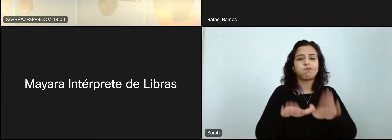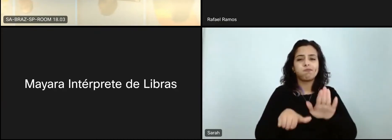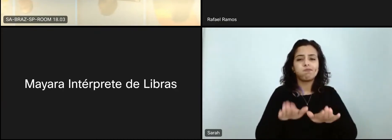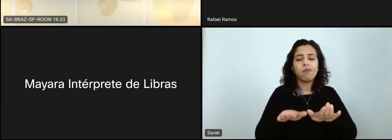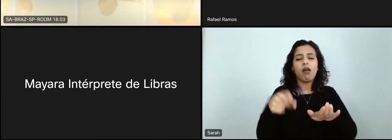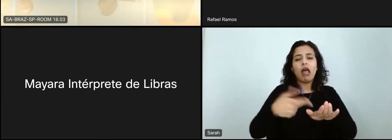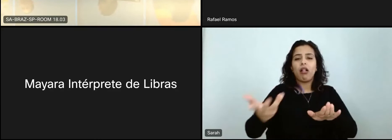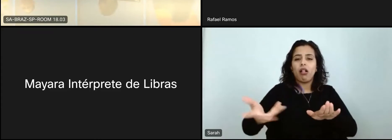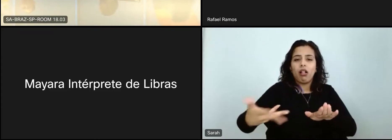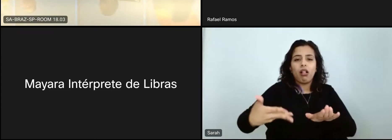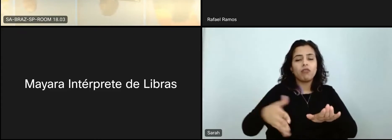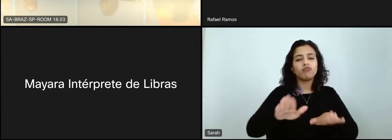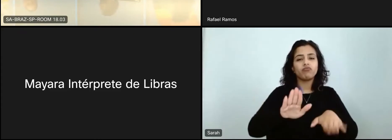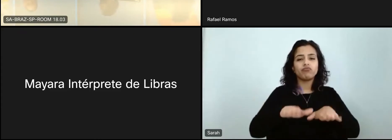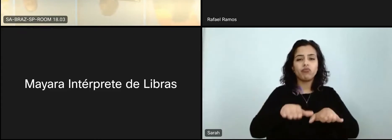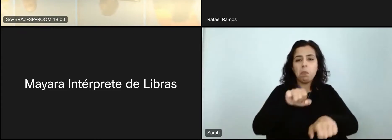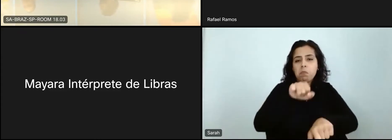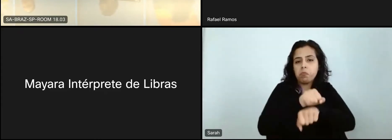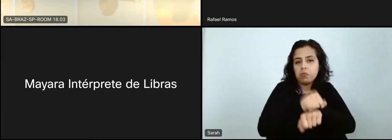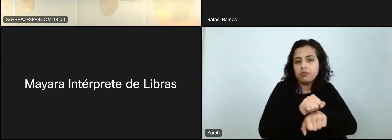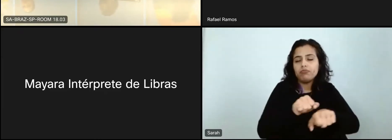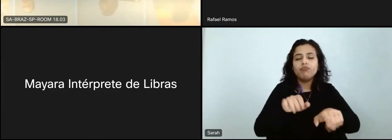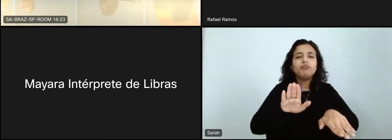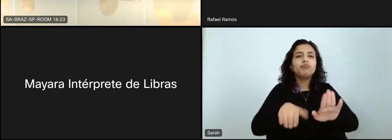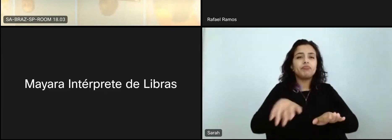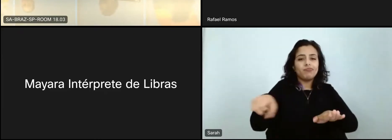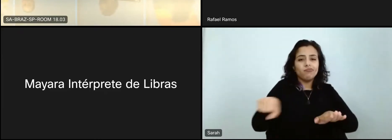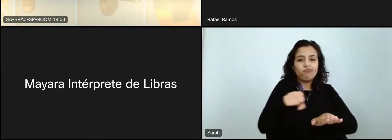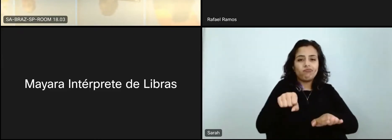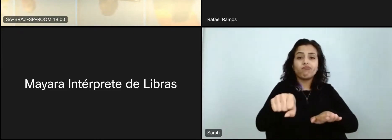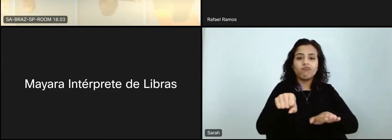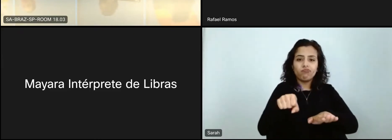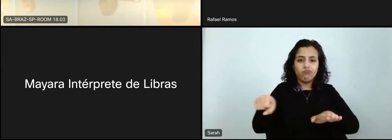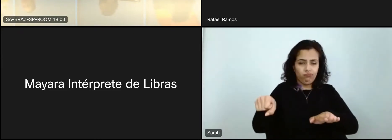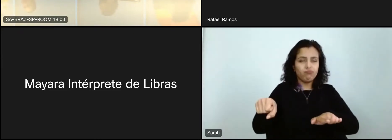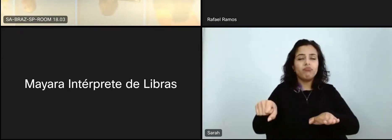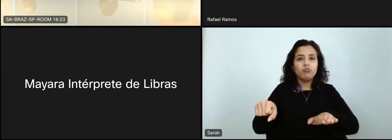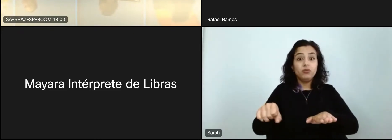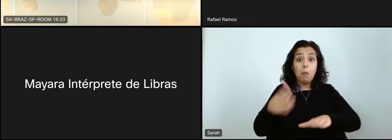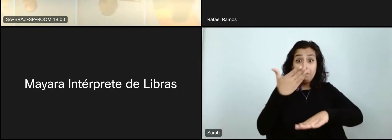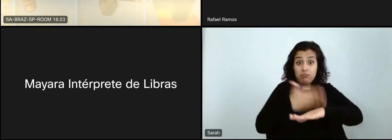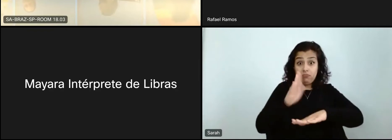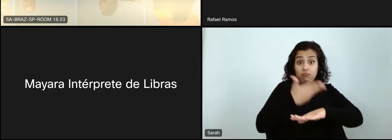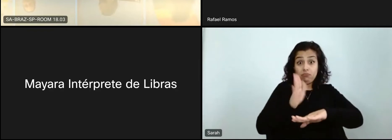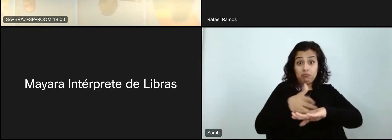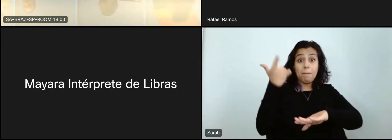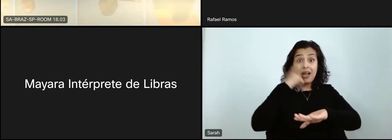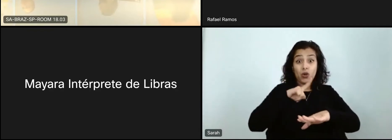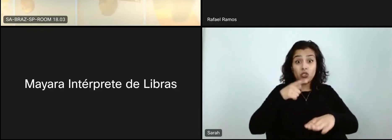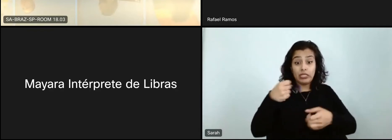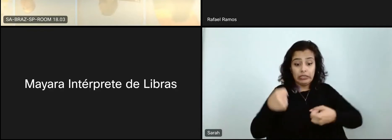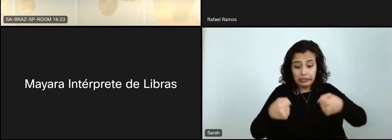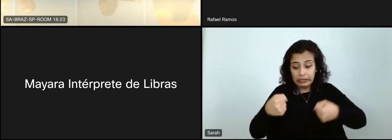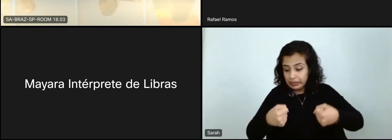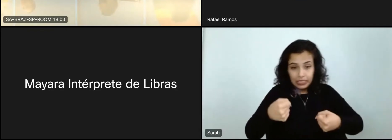do freio, do câmbio. Quando a gente começa a dirigir, a gente percebe que todos esses hábitos para fazer o carro sair do lugar, eles